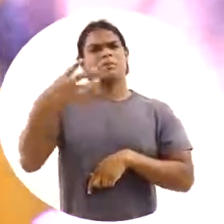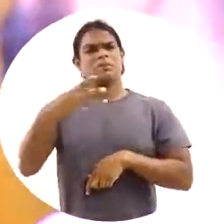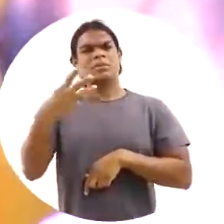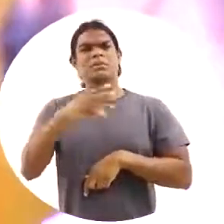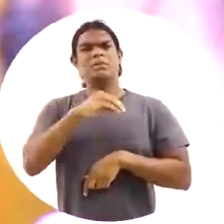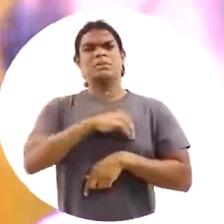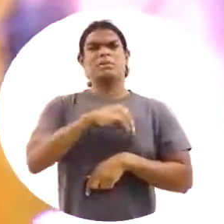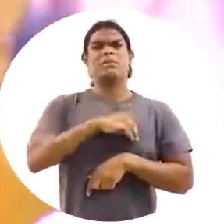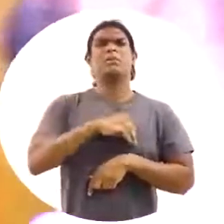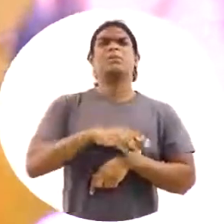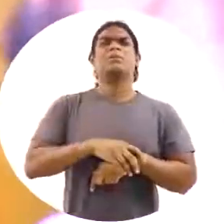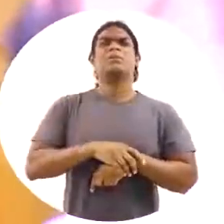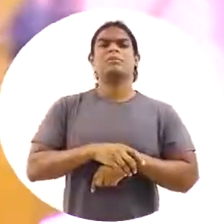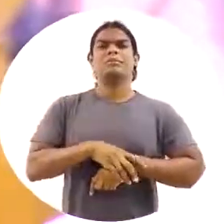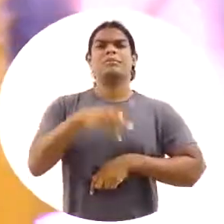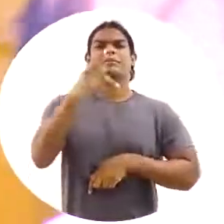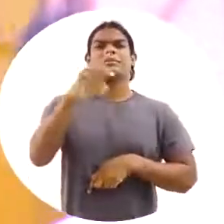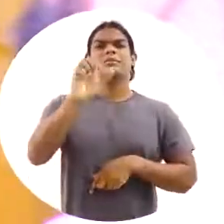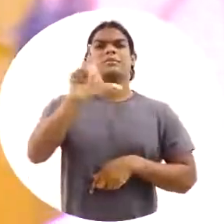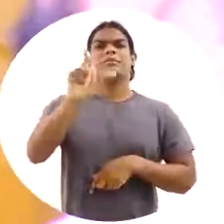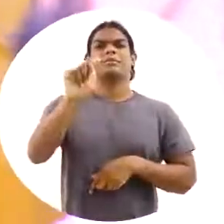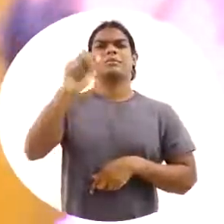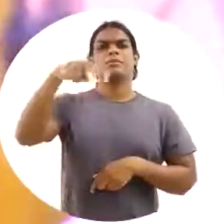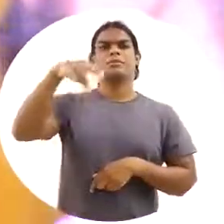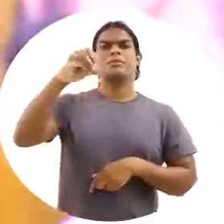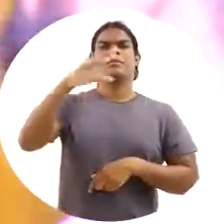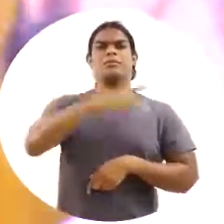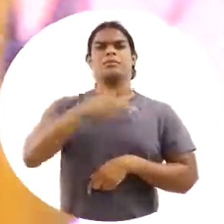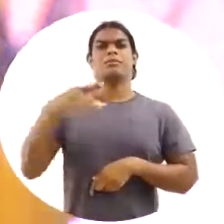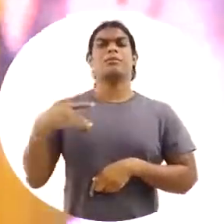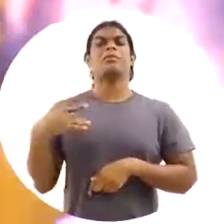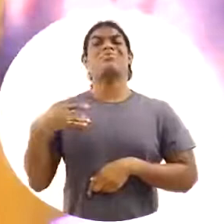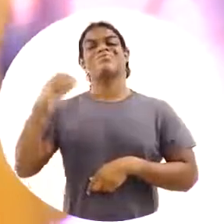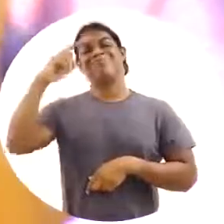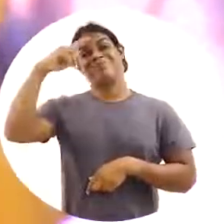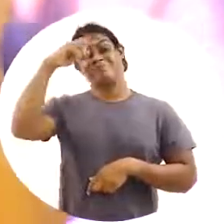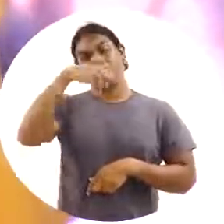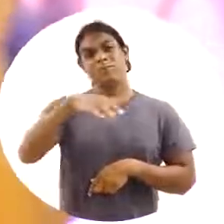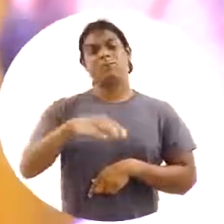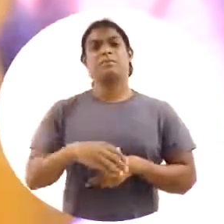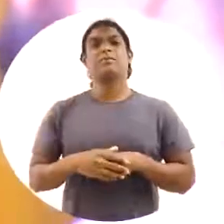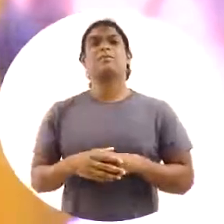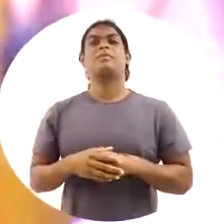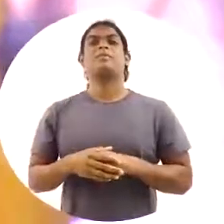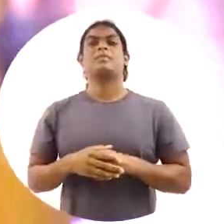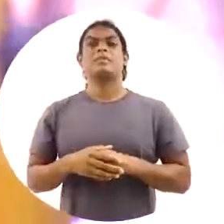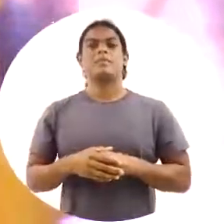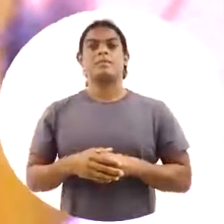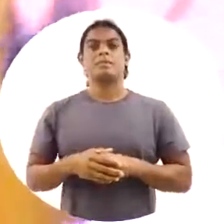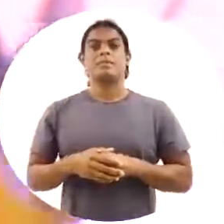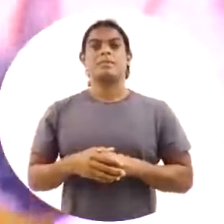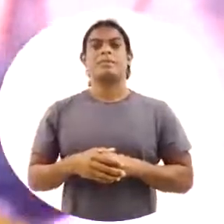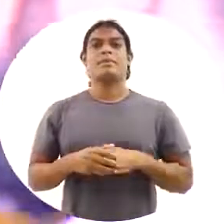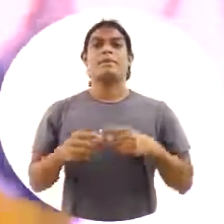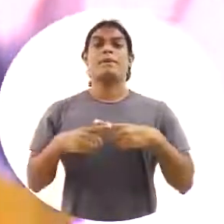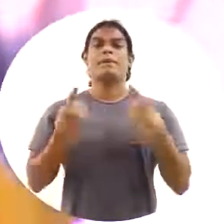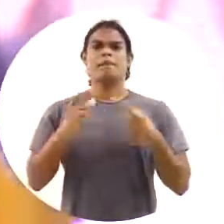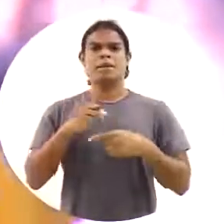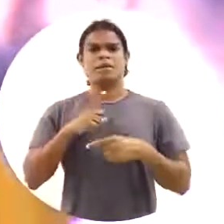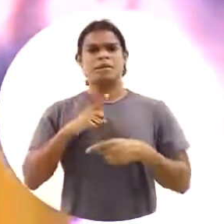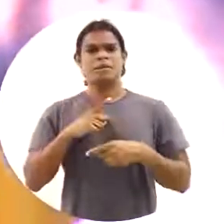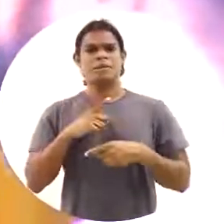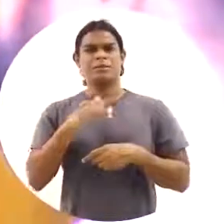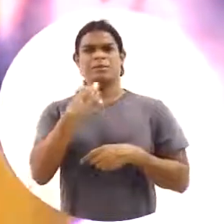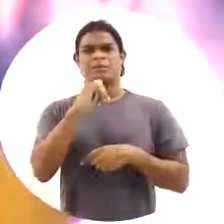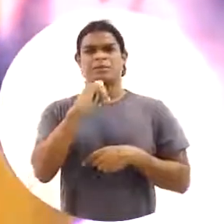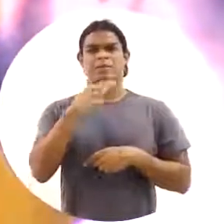tijolo está dentro de uma rota sustentável, digamos assim. É complexo. Percebe-se que a rede a rede é complexa. Mas a gente tem,